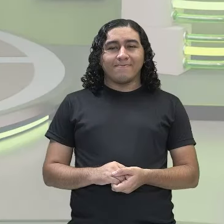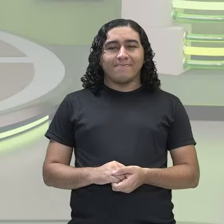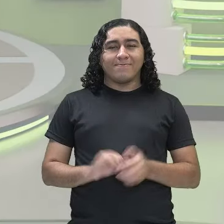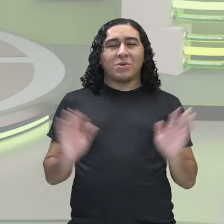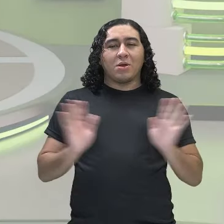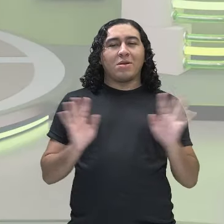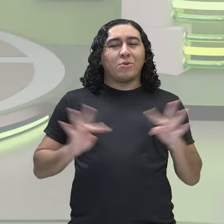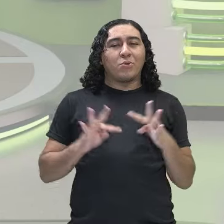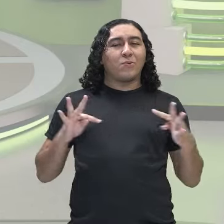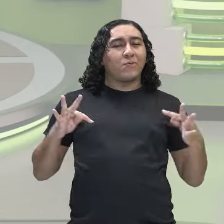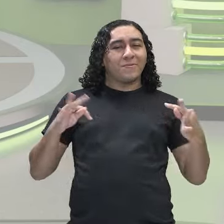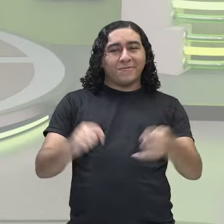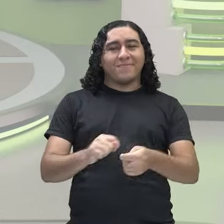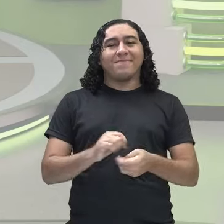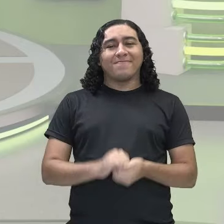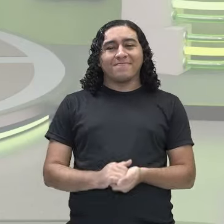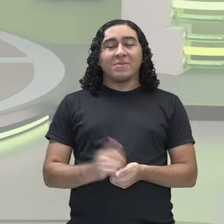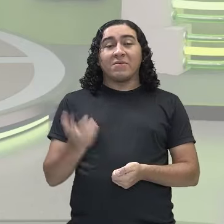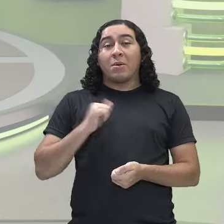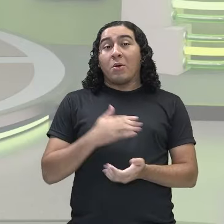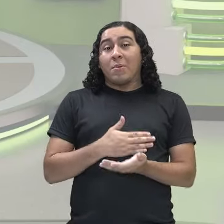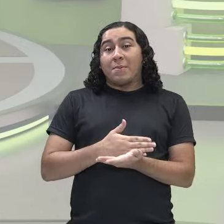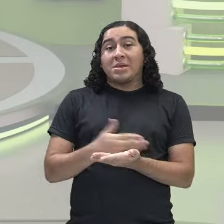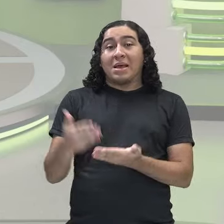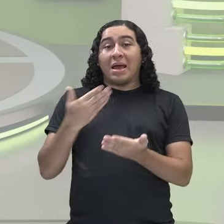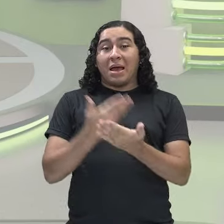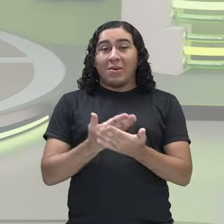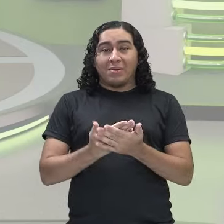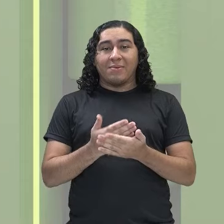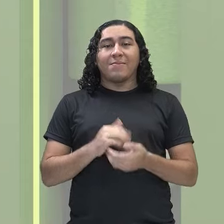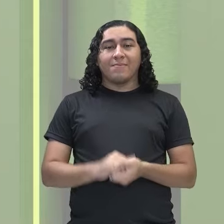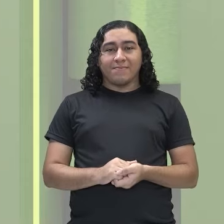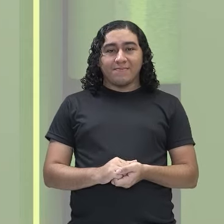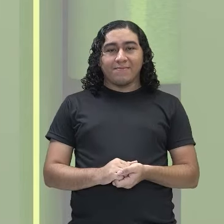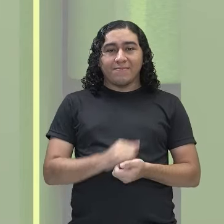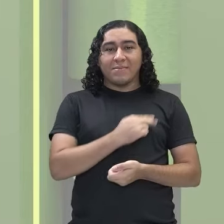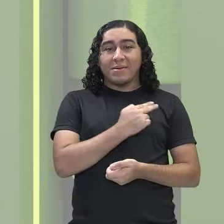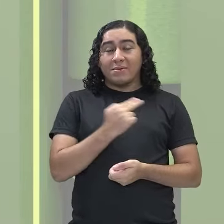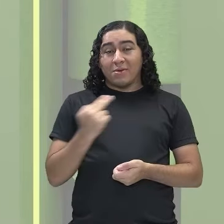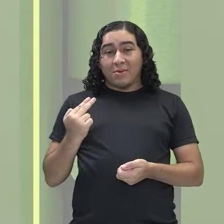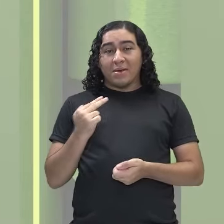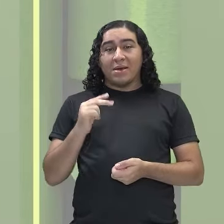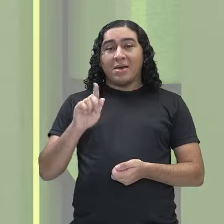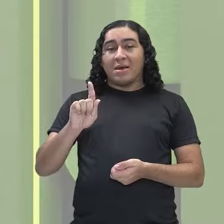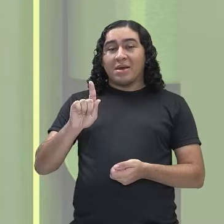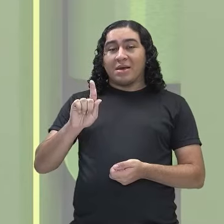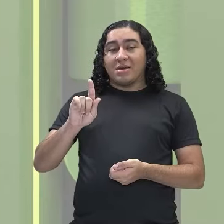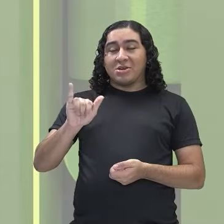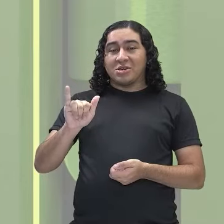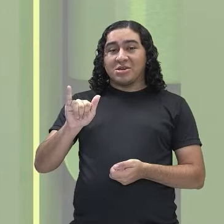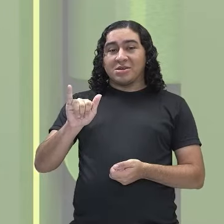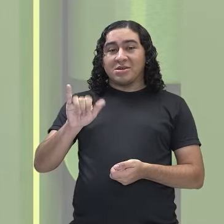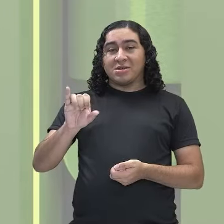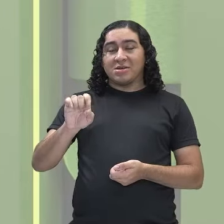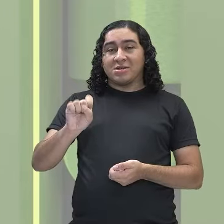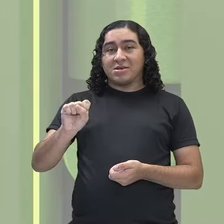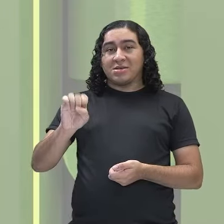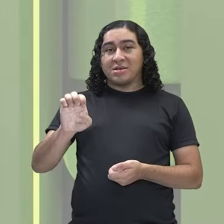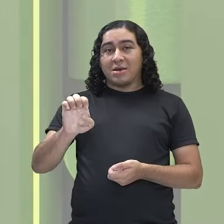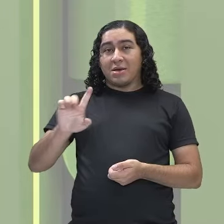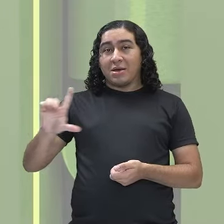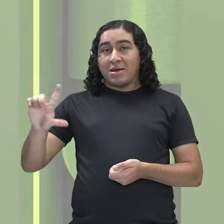Olá a todos! Vamos dar início à nossa aula. Eu sou a professora Gisele Palmeira, professora do